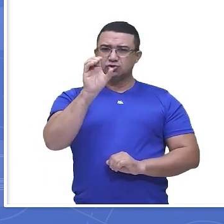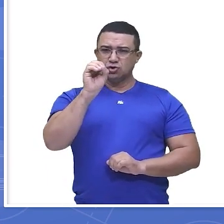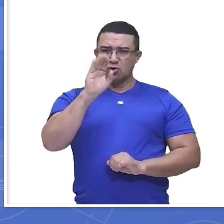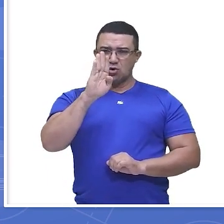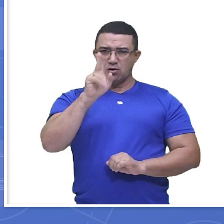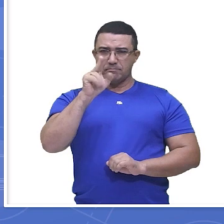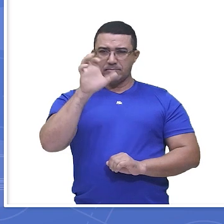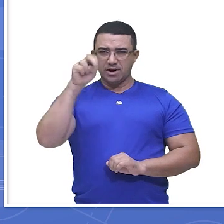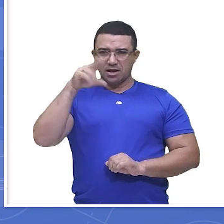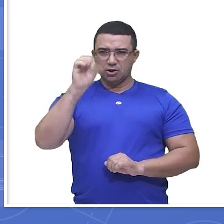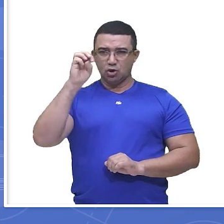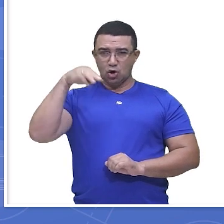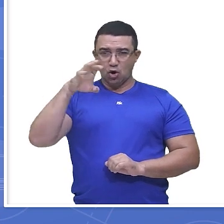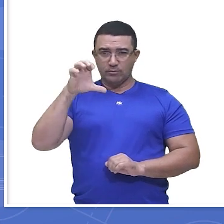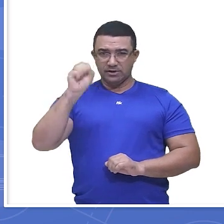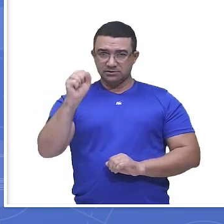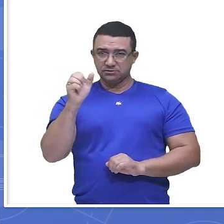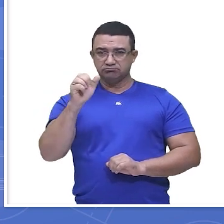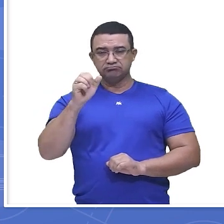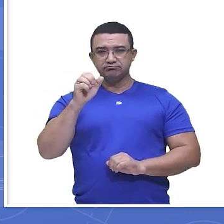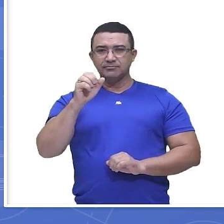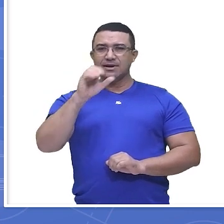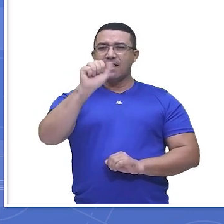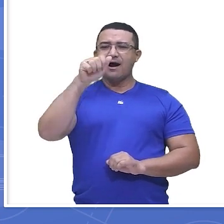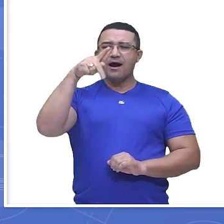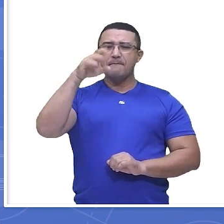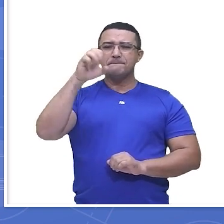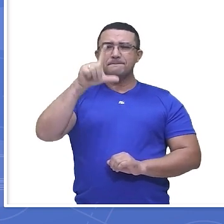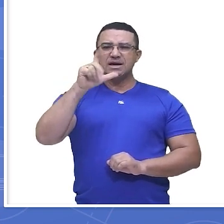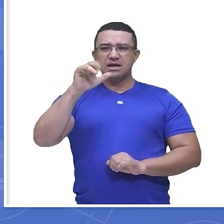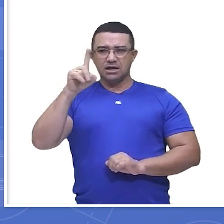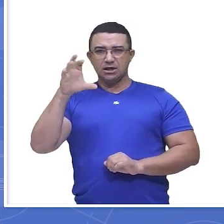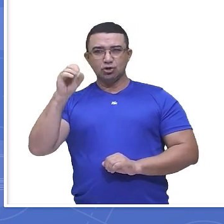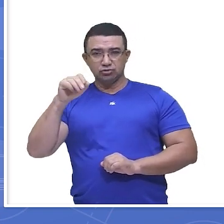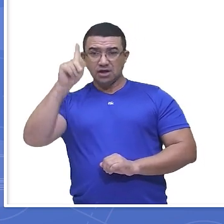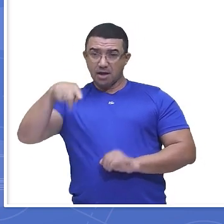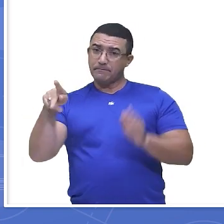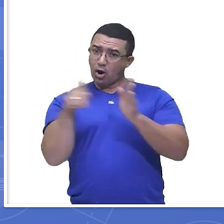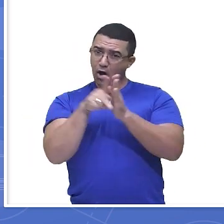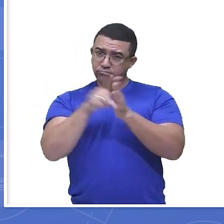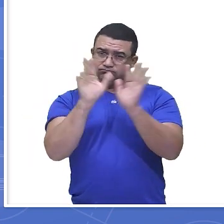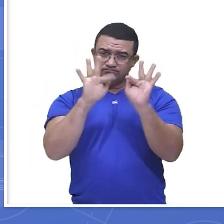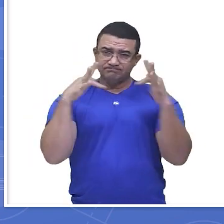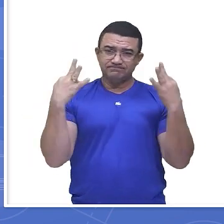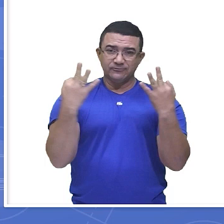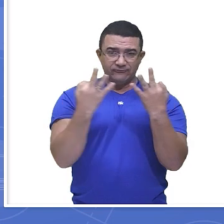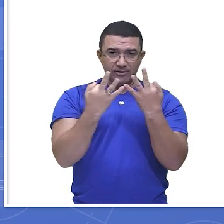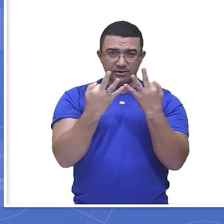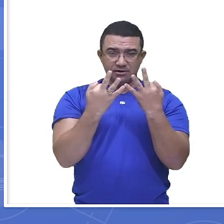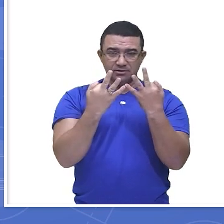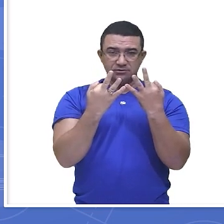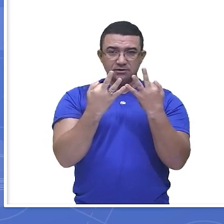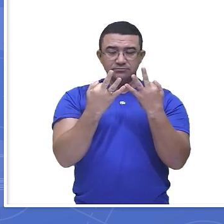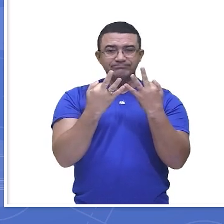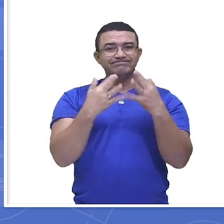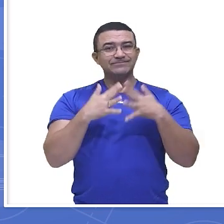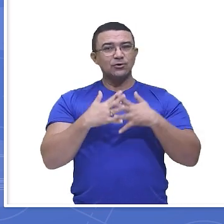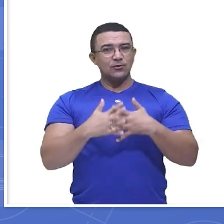apelidos, lembrando sempre, significa sobrenome, é o nome da família. Não vão confundir com o